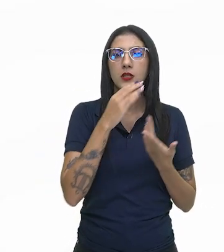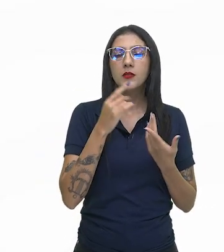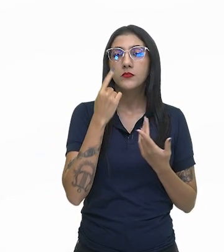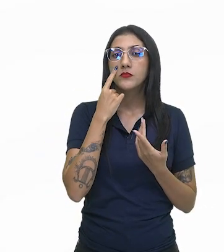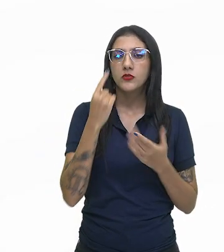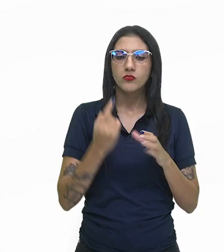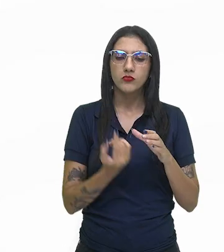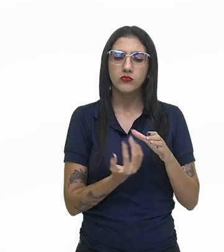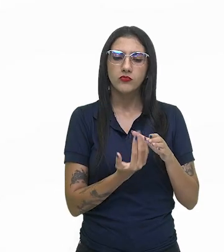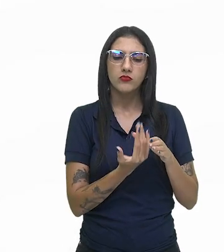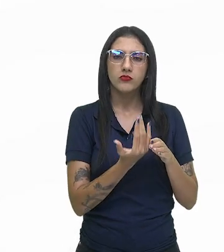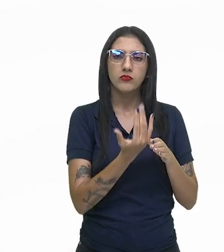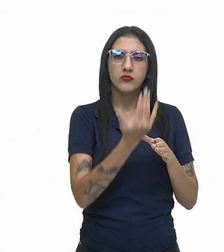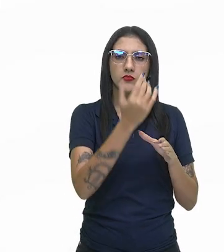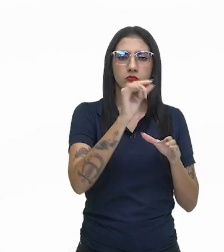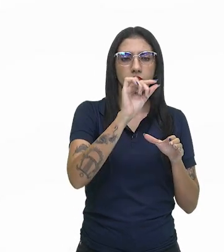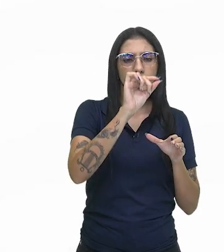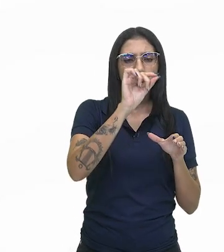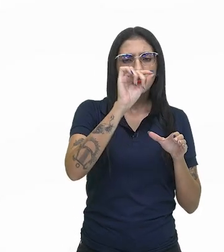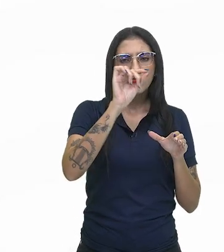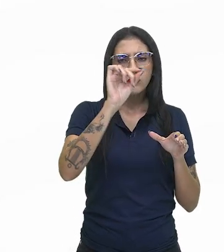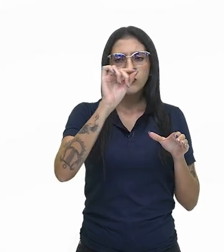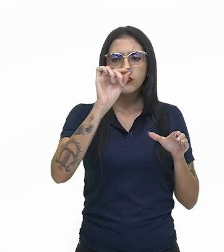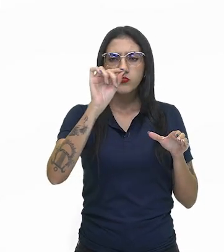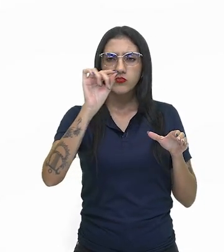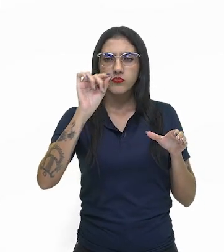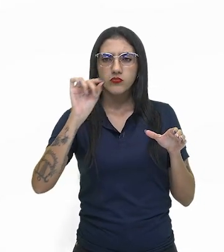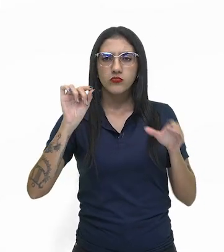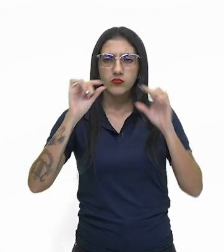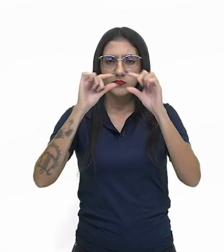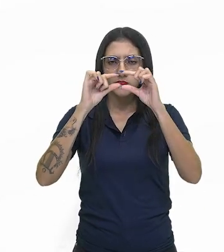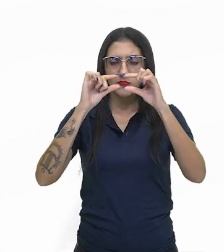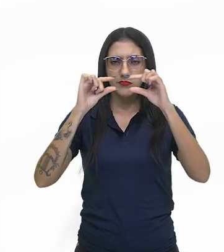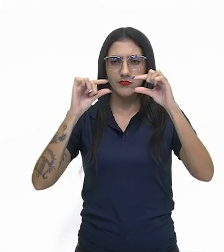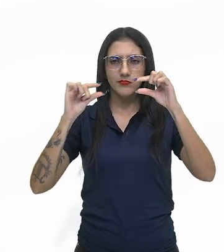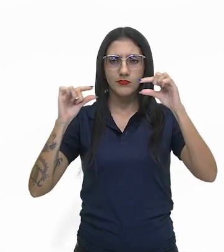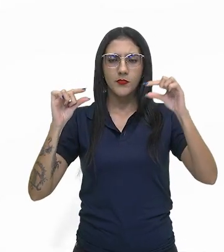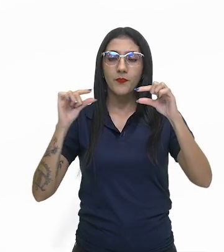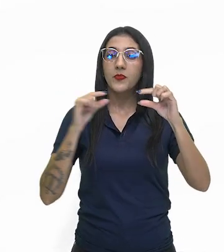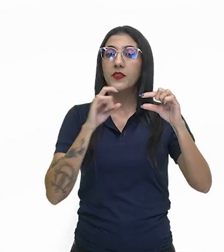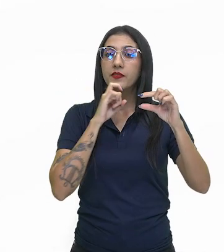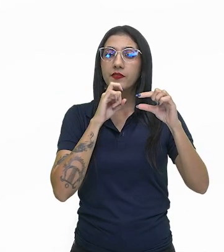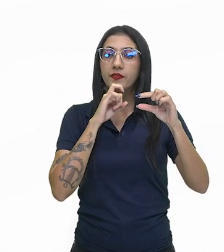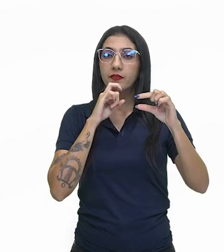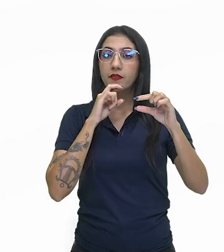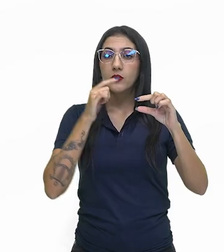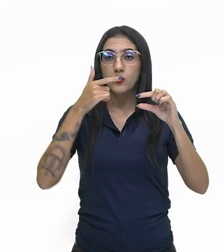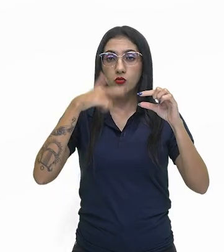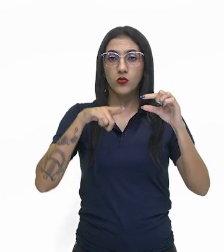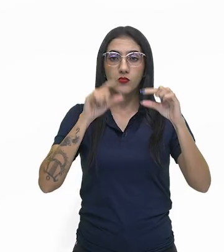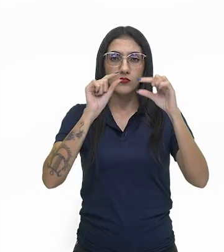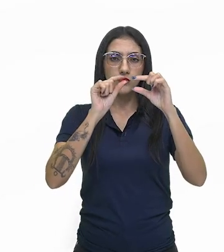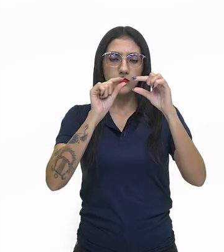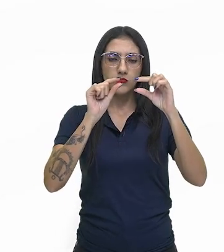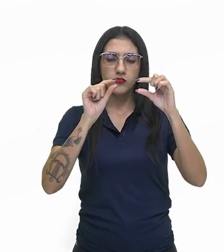hora evapora, passa pelo esse condensador aí, ocorre esfriamento, né?